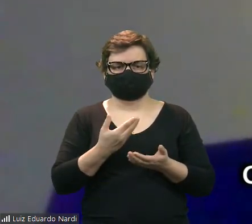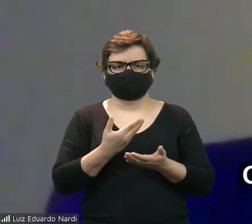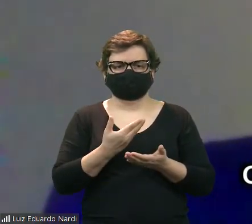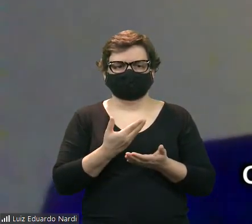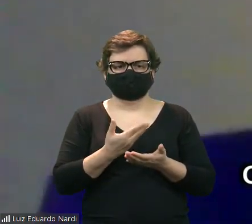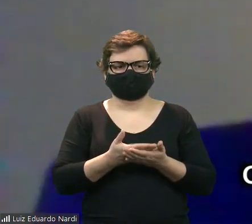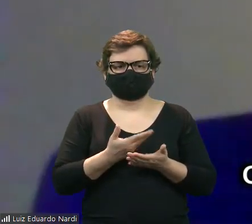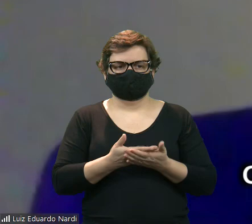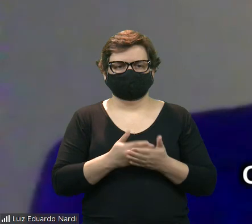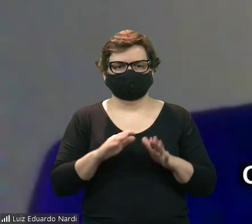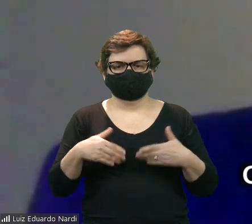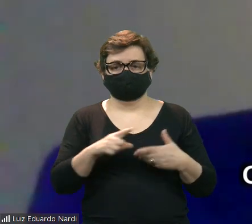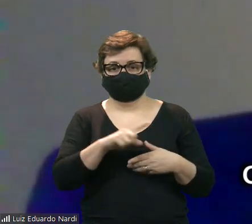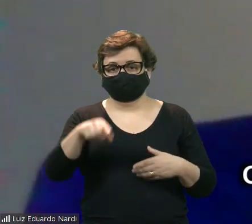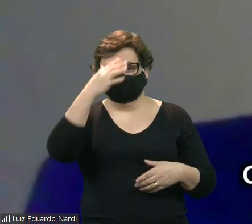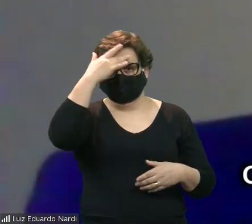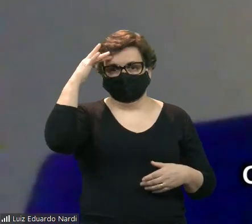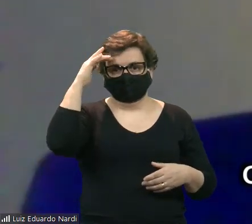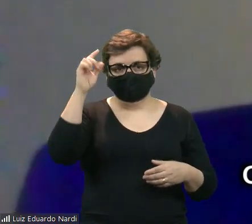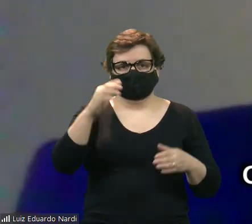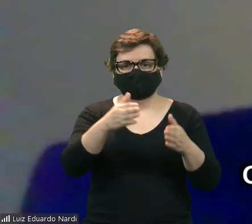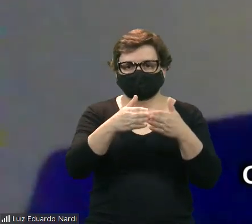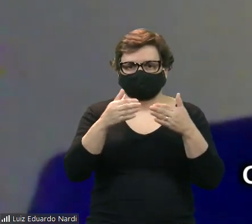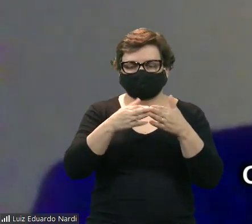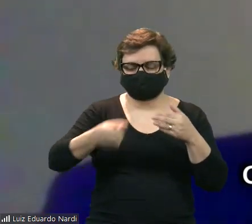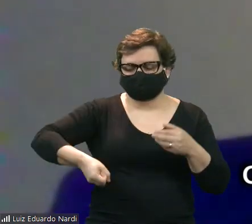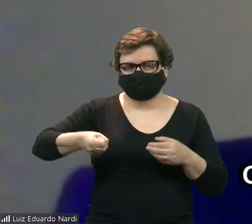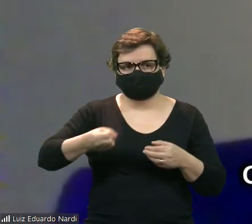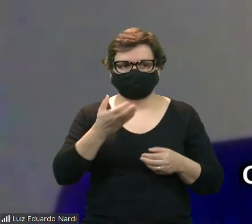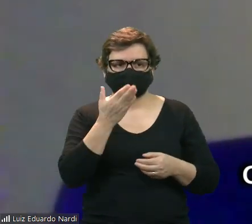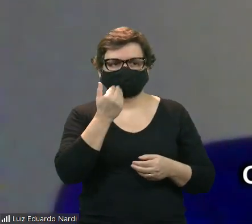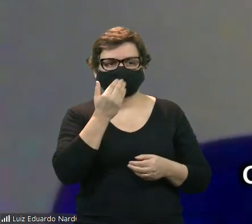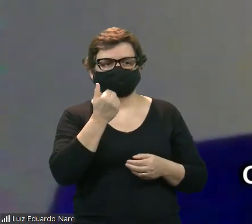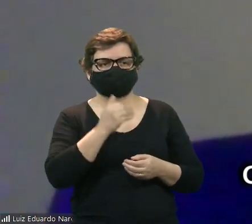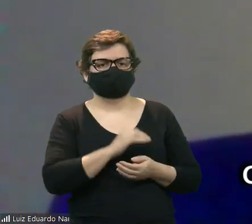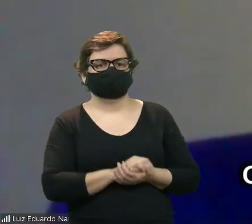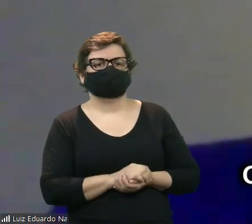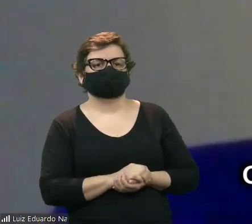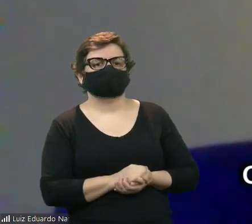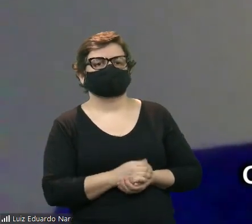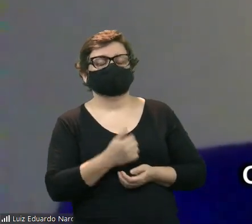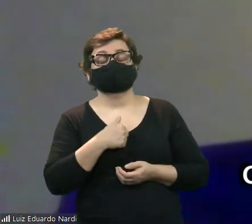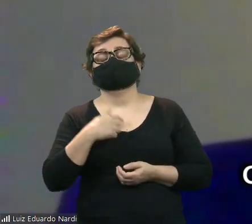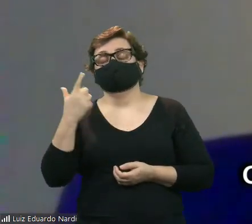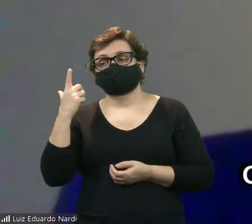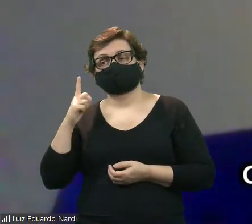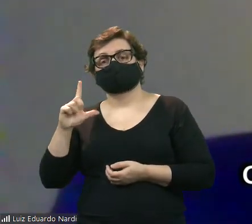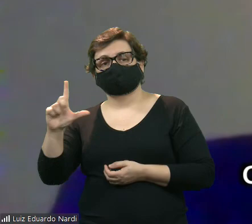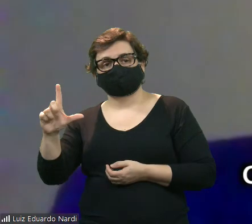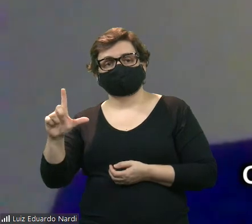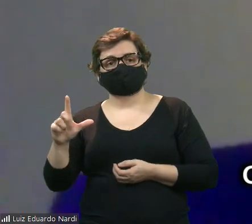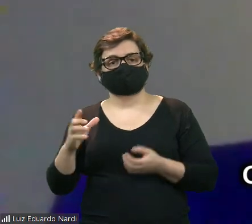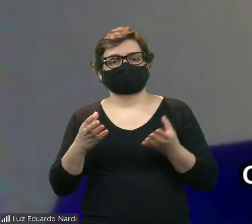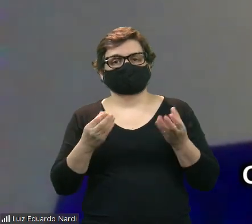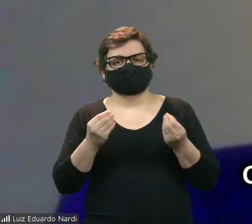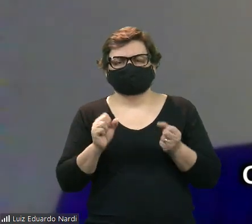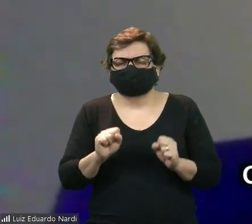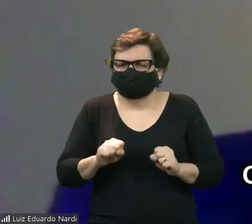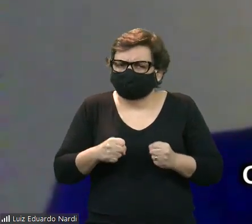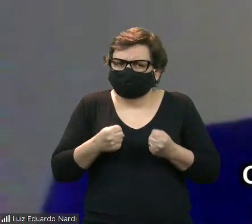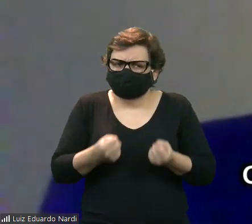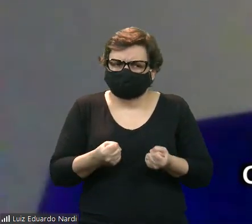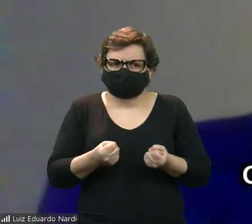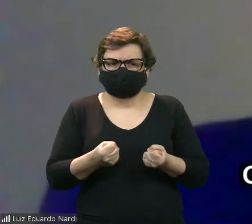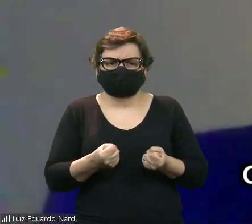eles pedem, nos pedem cesta básica. Eu consigo, com muito esforço,